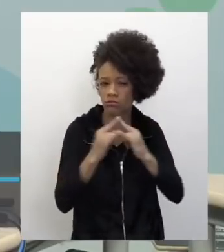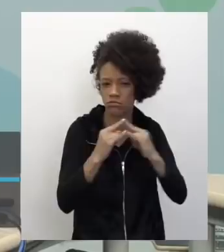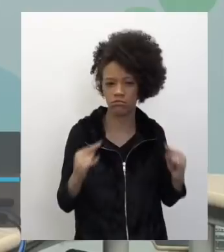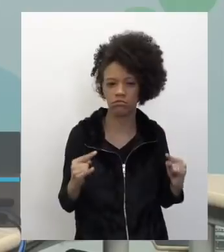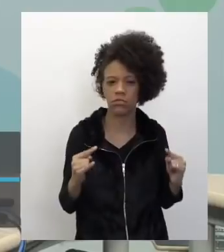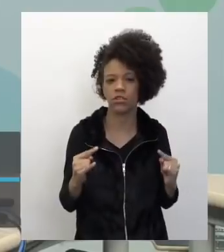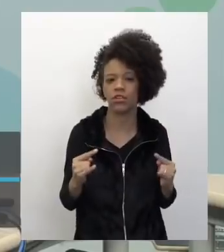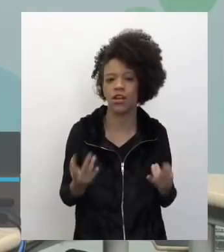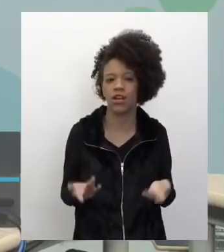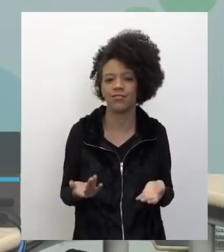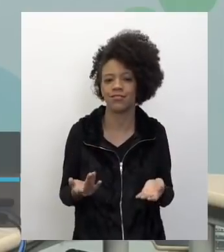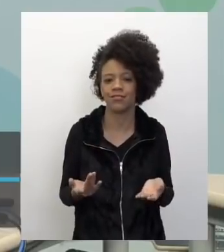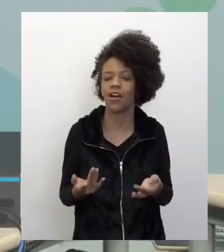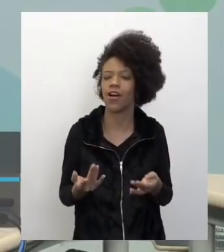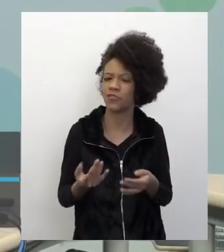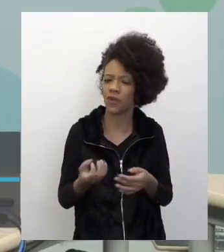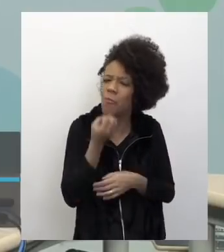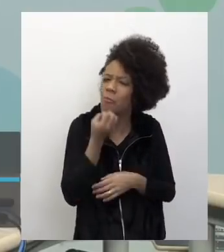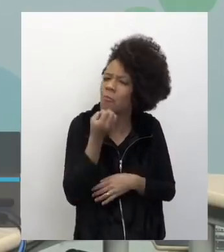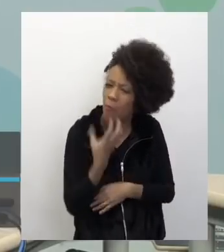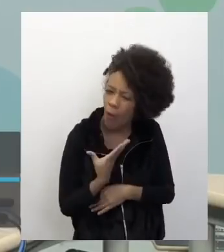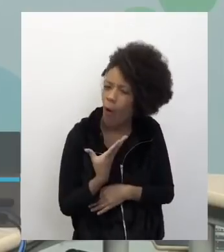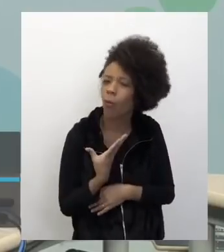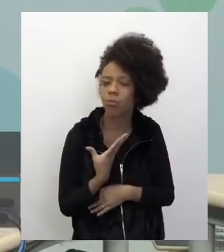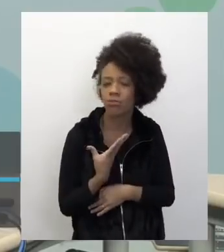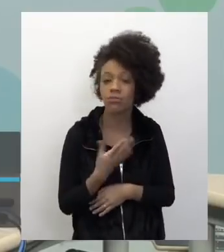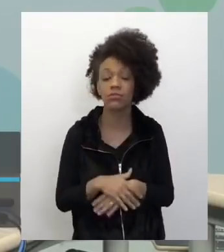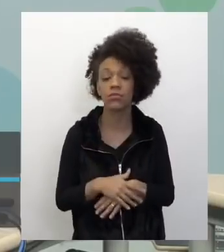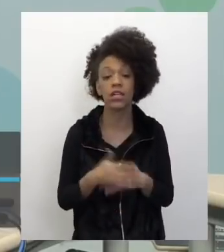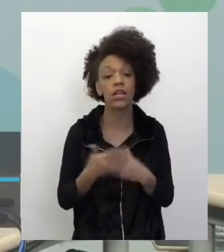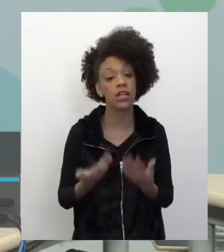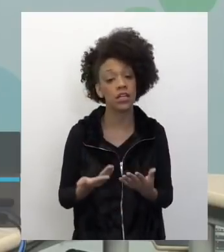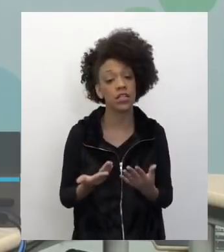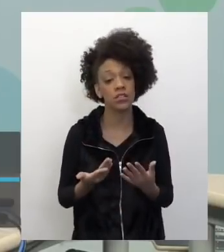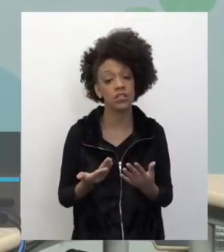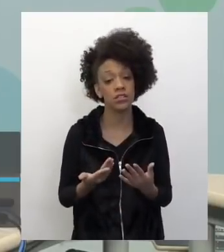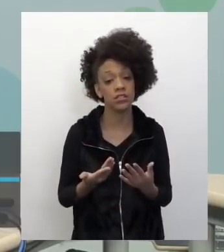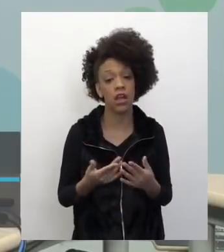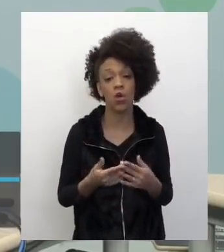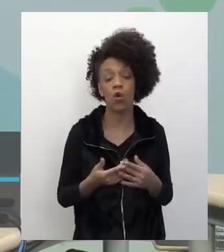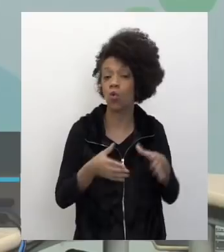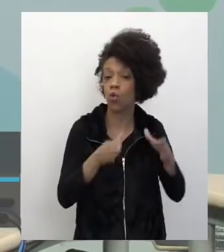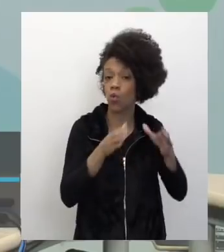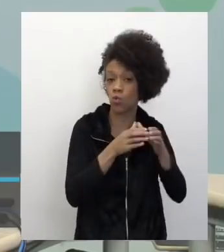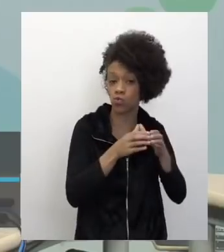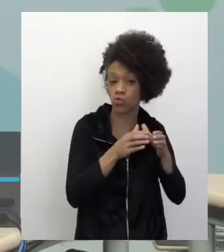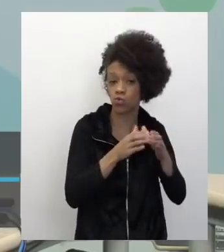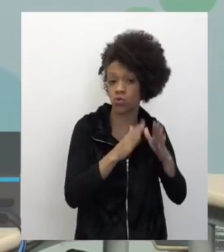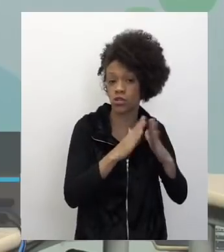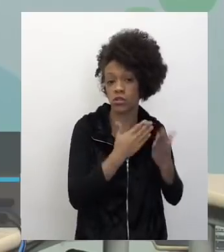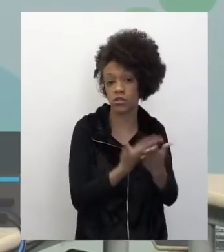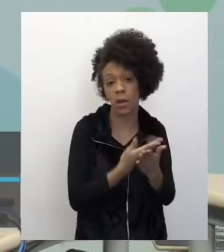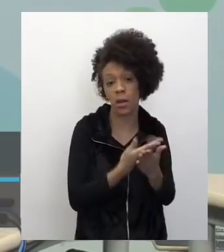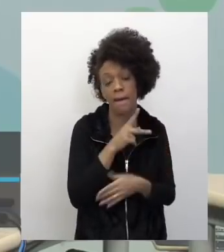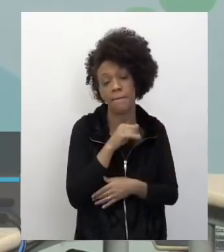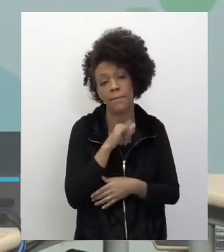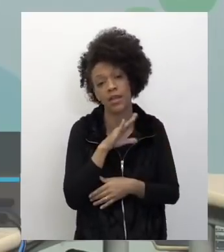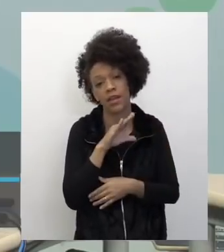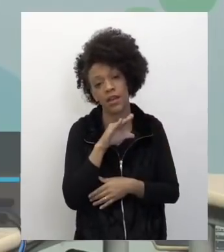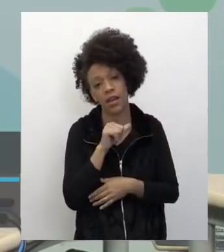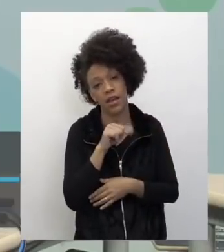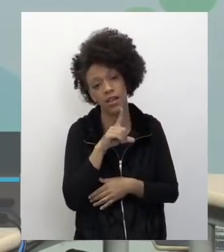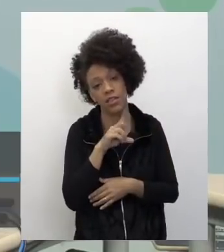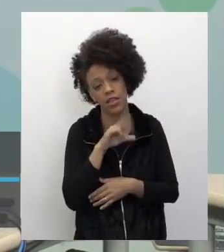muito positivo naquela época. E foi justamente com o pessoal do Circo Escola Picadeiro, né? Na época eles estavam aqui em